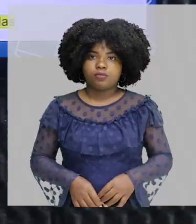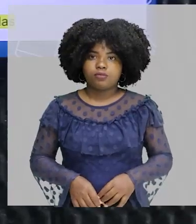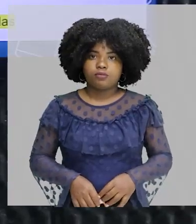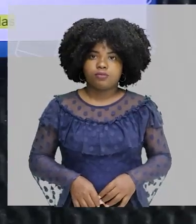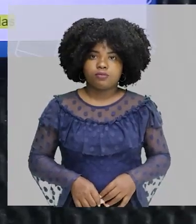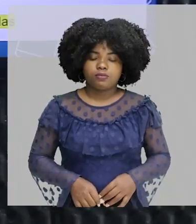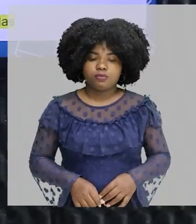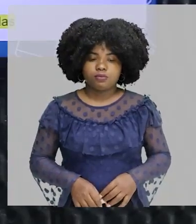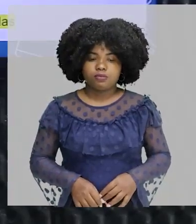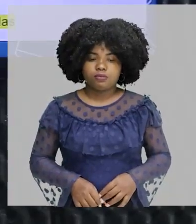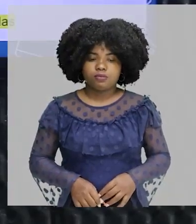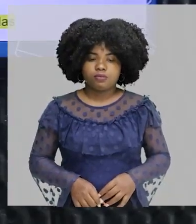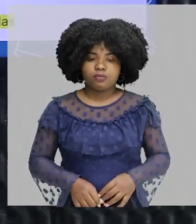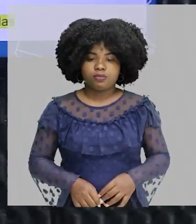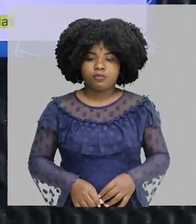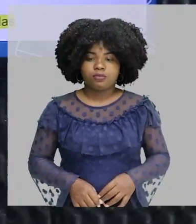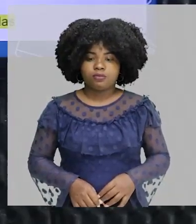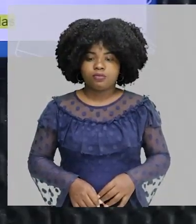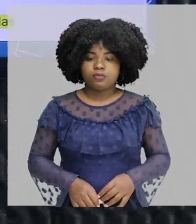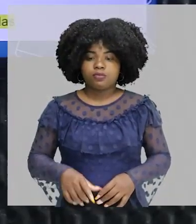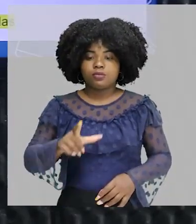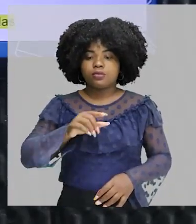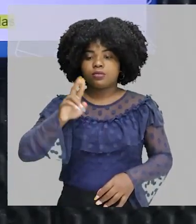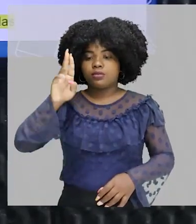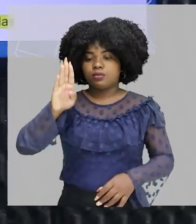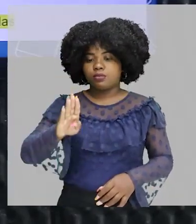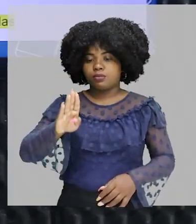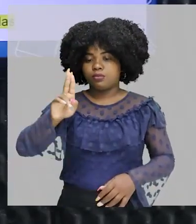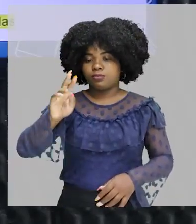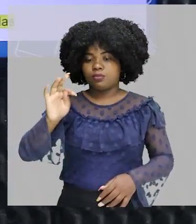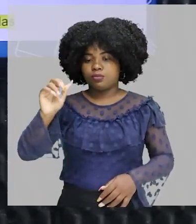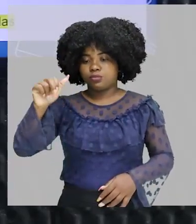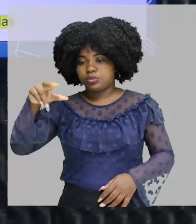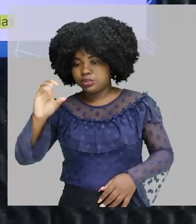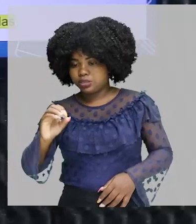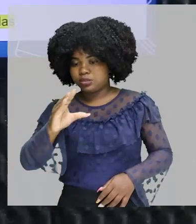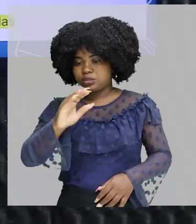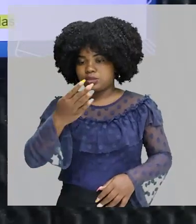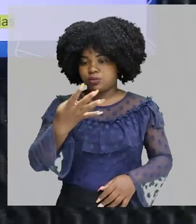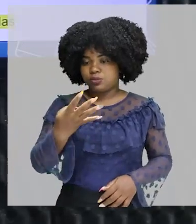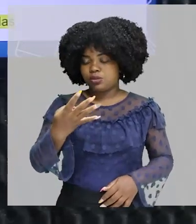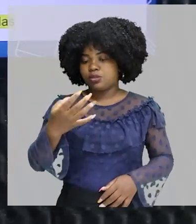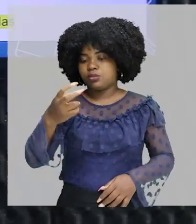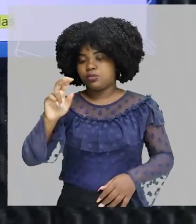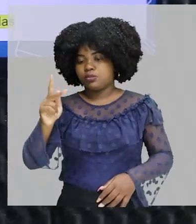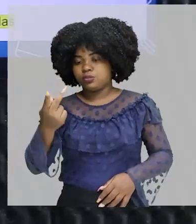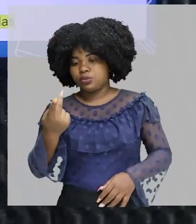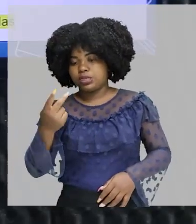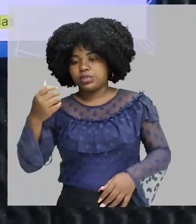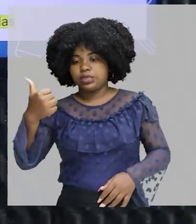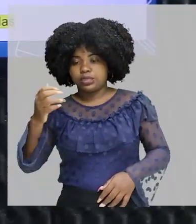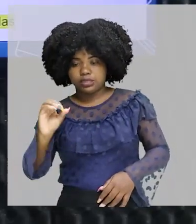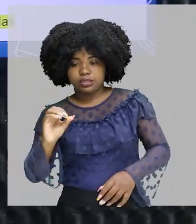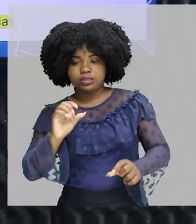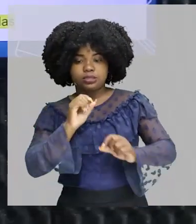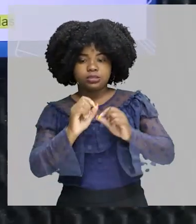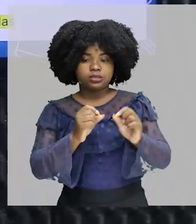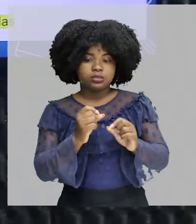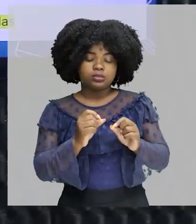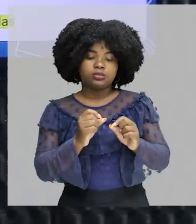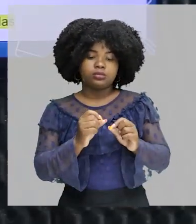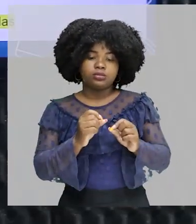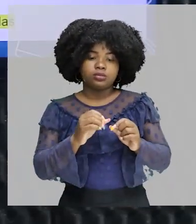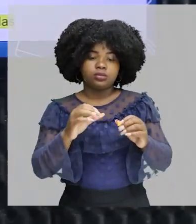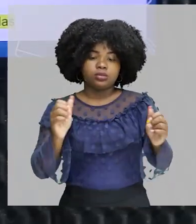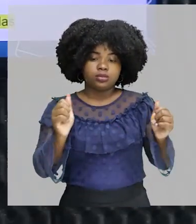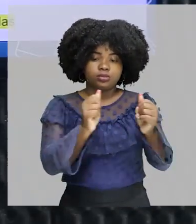C4H10, butano, já ouvi falar nesse termo, o butano é o principal componente no gás de cozinha,